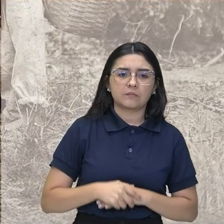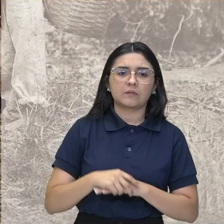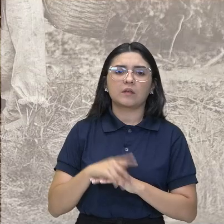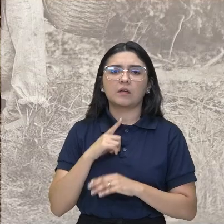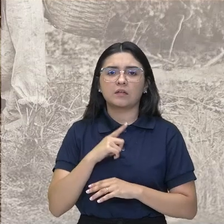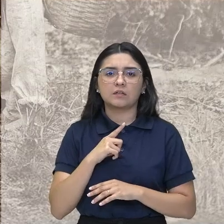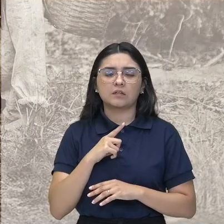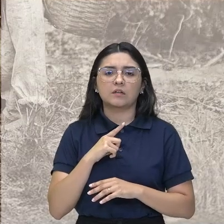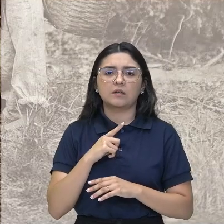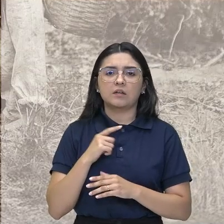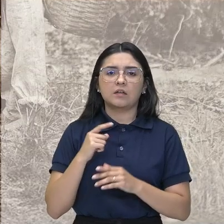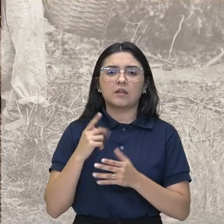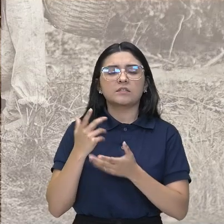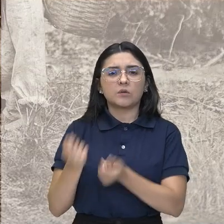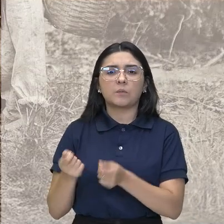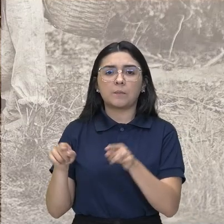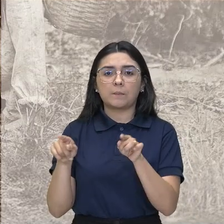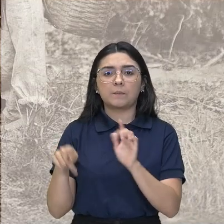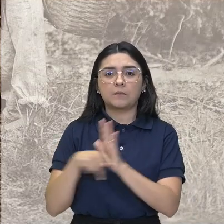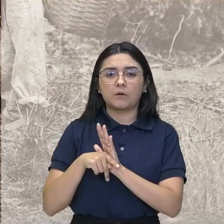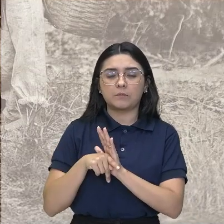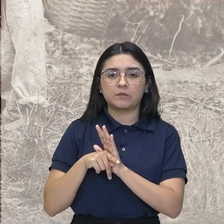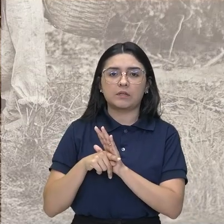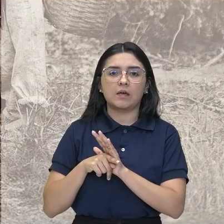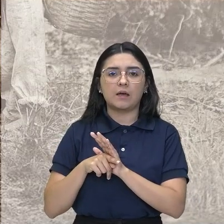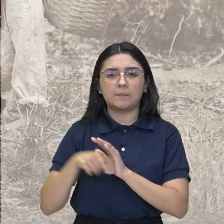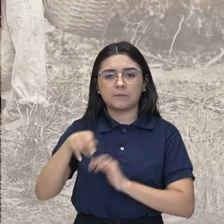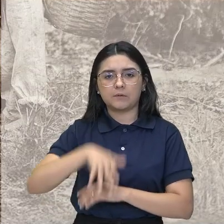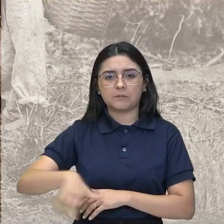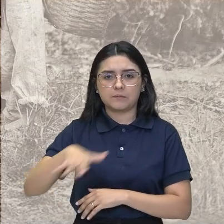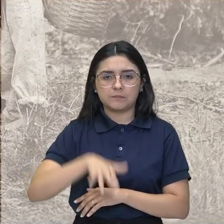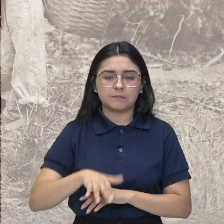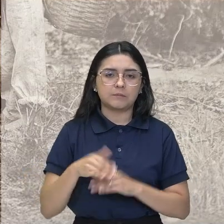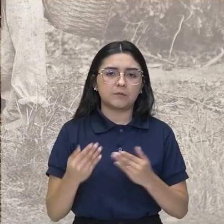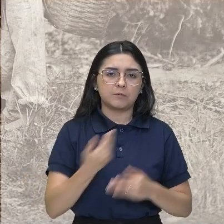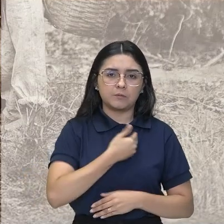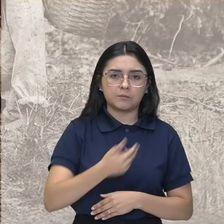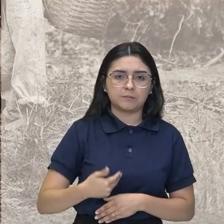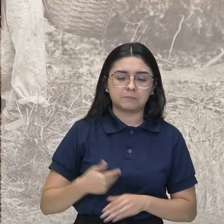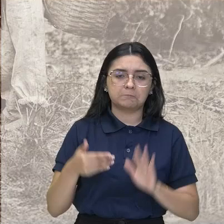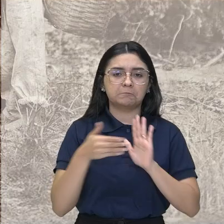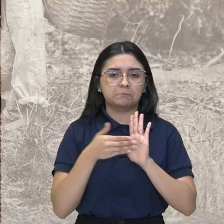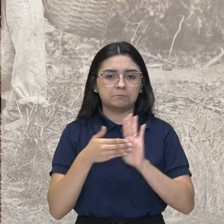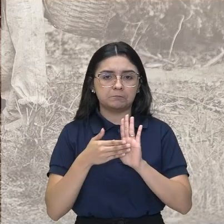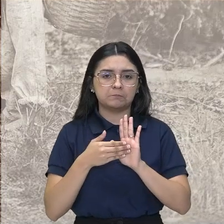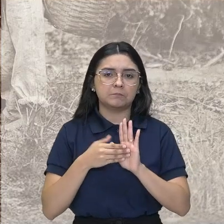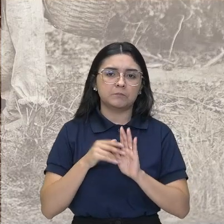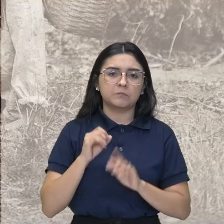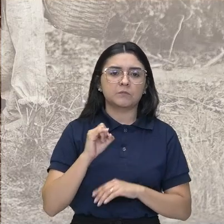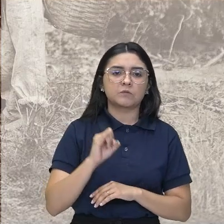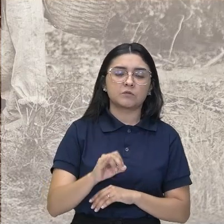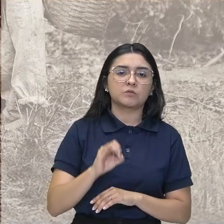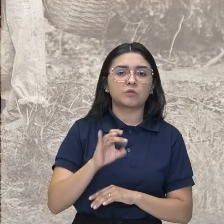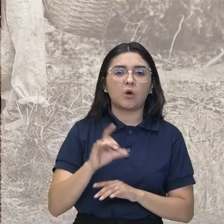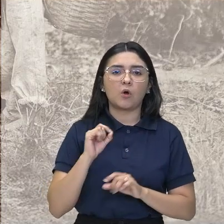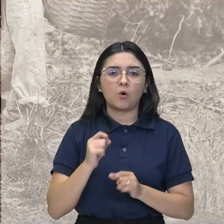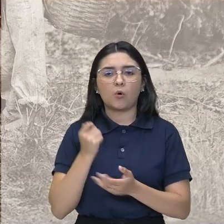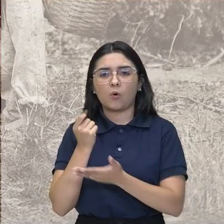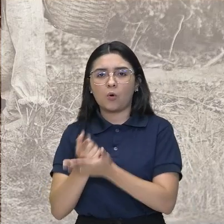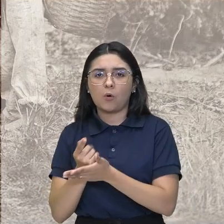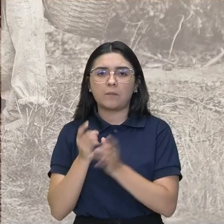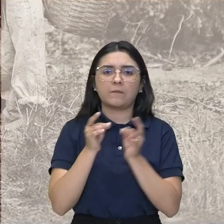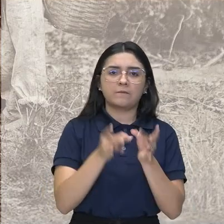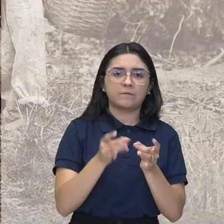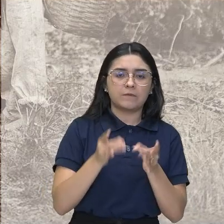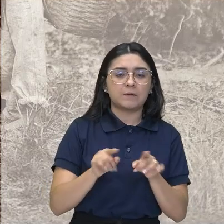essa lei estabeleceu que a terra só poderia ser passada mediante a compra e venda, e como muitas das vezes os escravizados, a população mais pobre não tinha